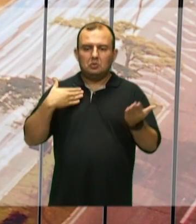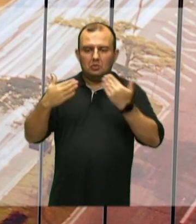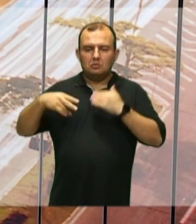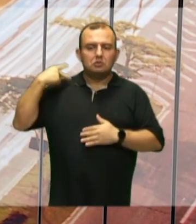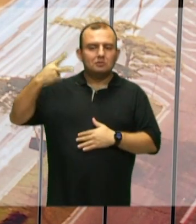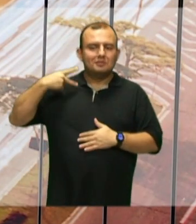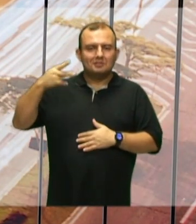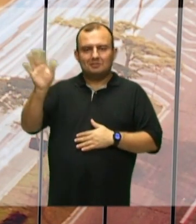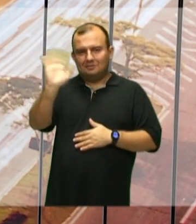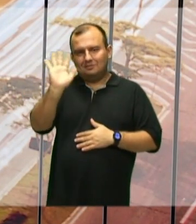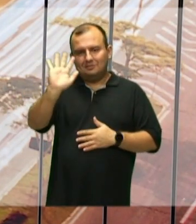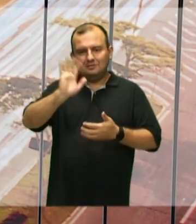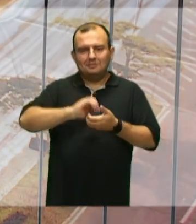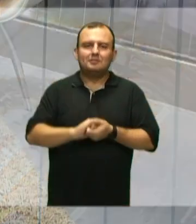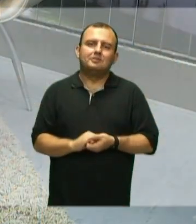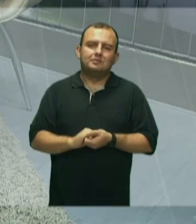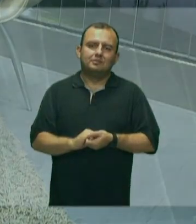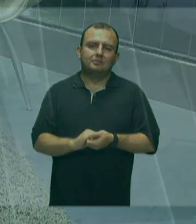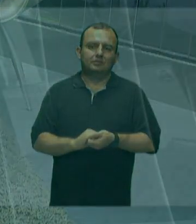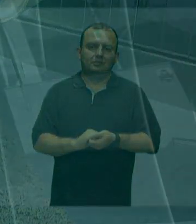Vereador Até